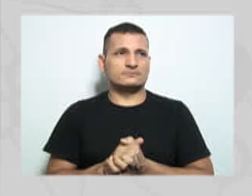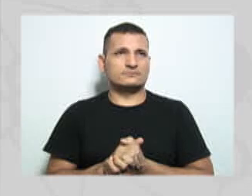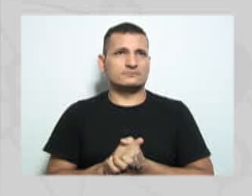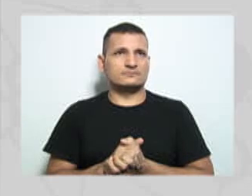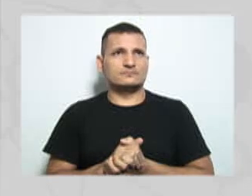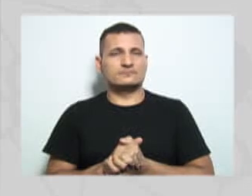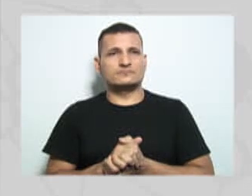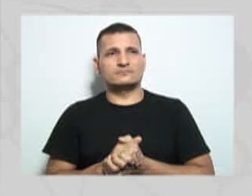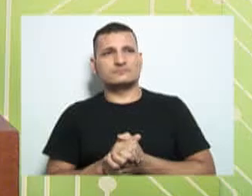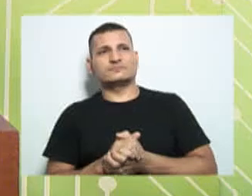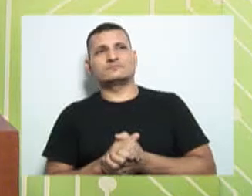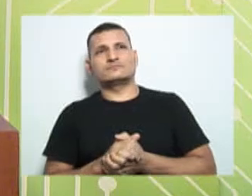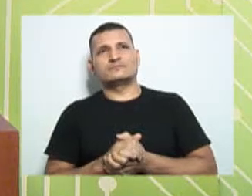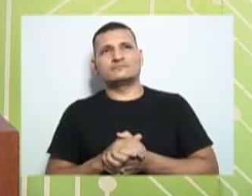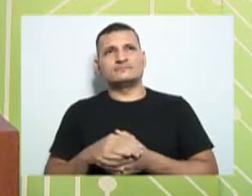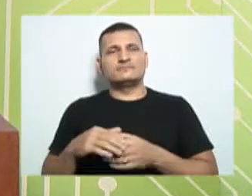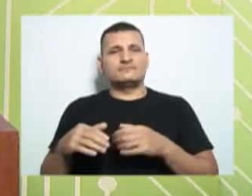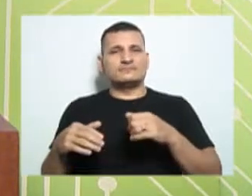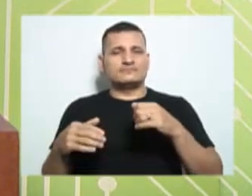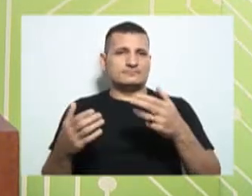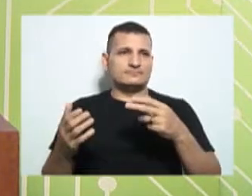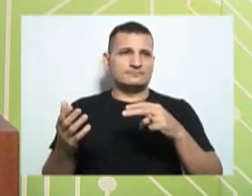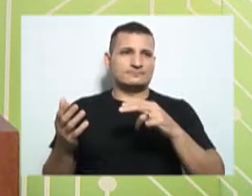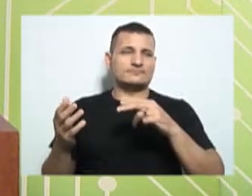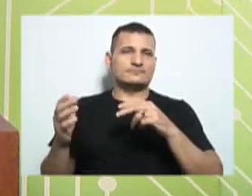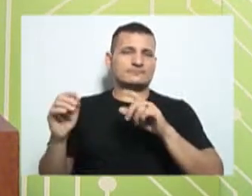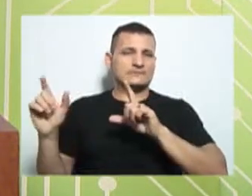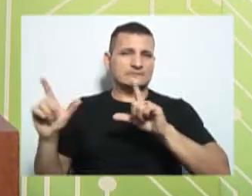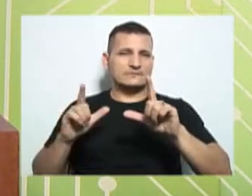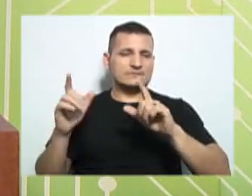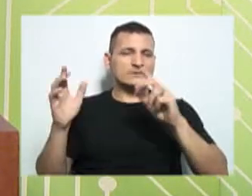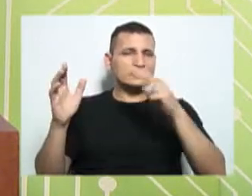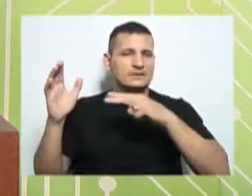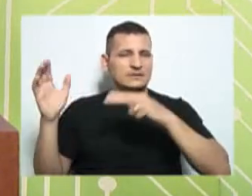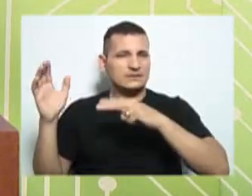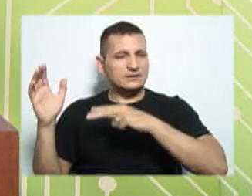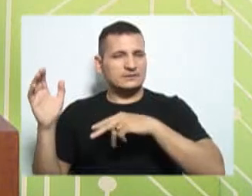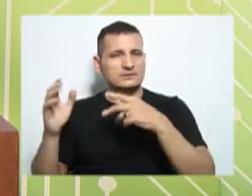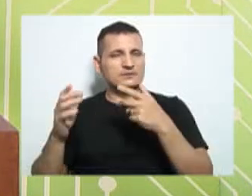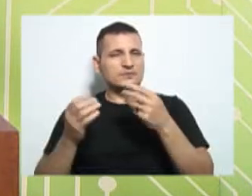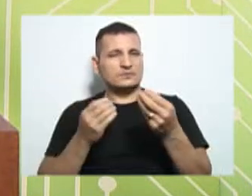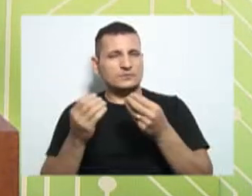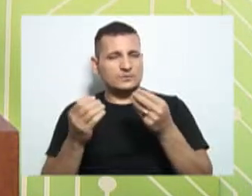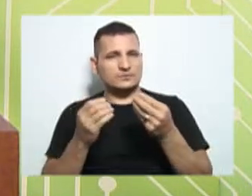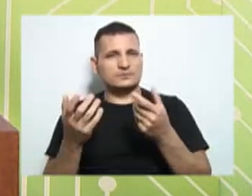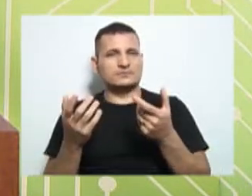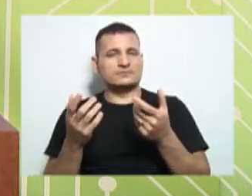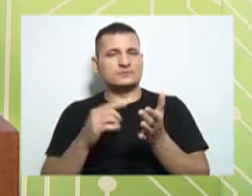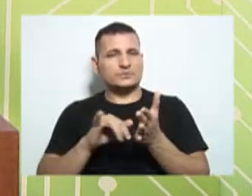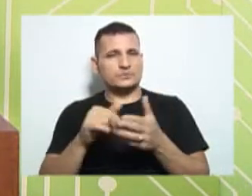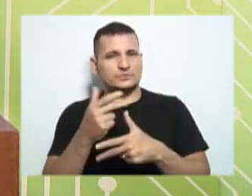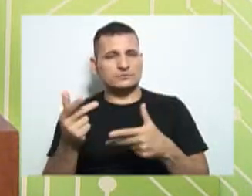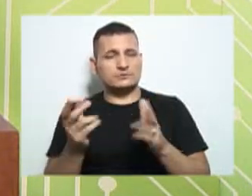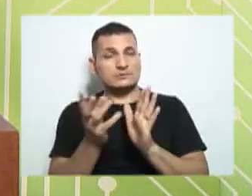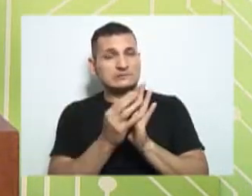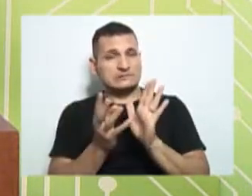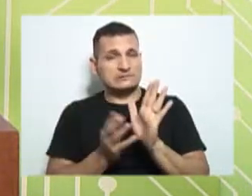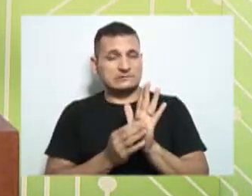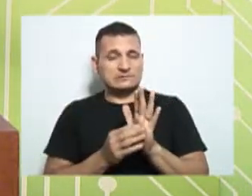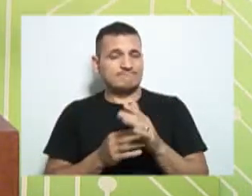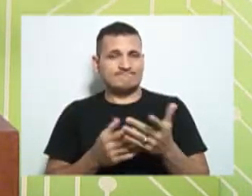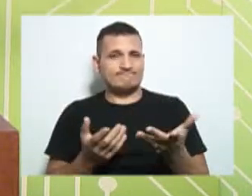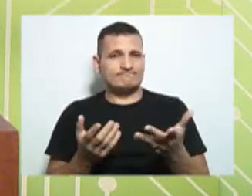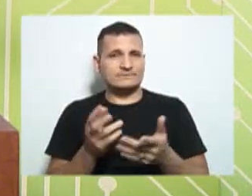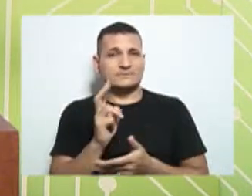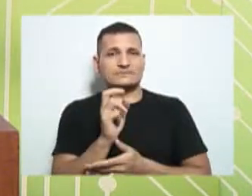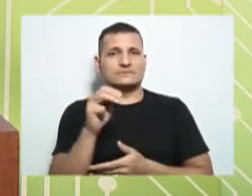Foi dito um pouco sobre o que foi com relação à tributação. Eu sei que é muito conteúdo para 50 minutos,